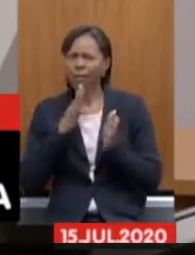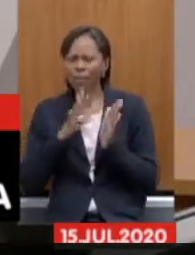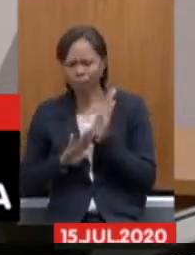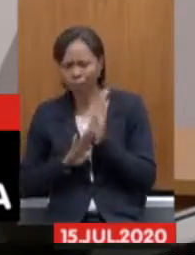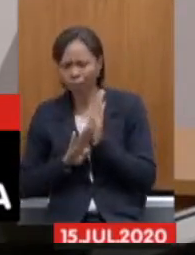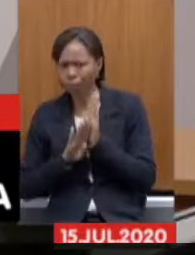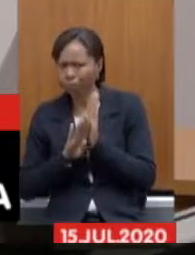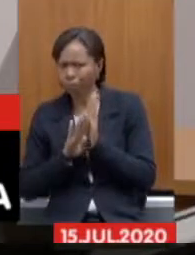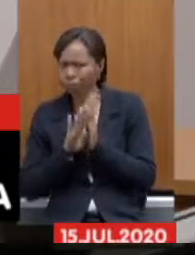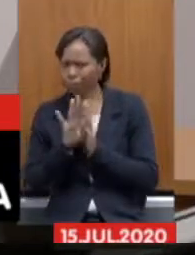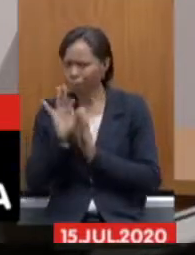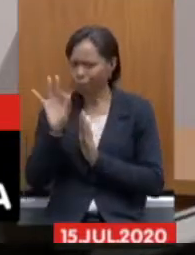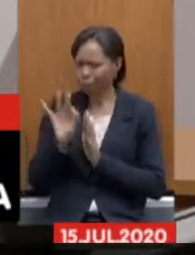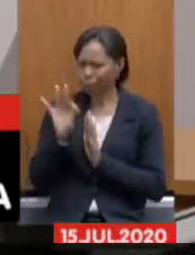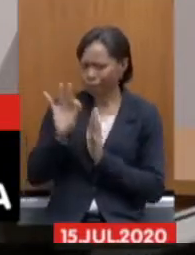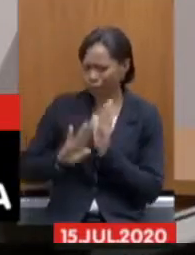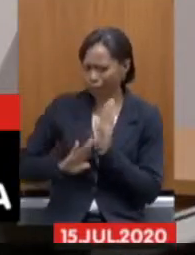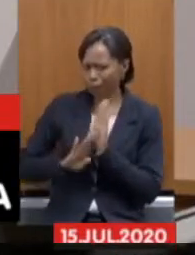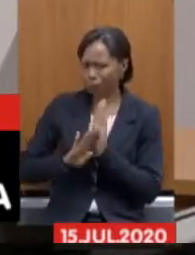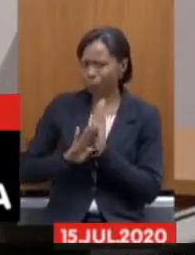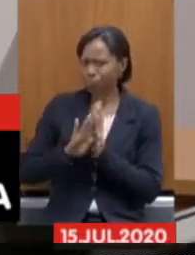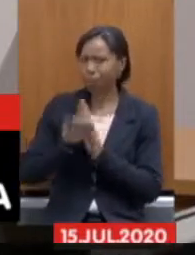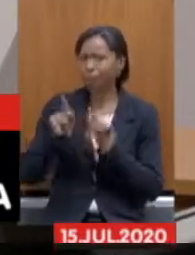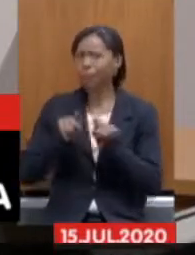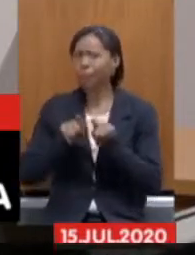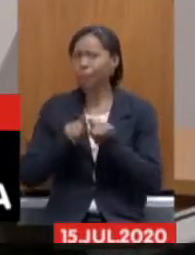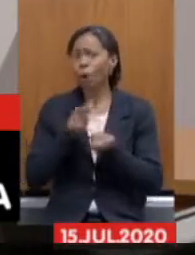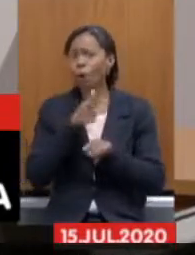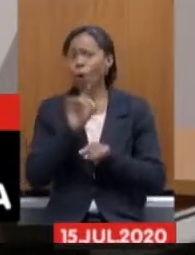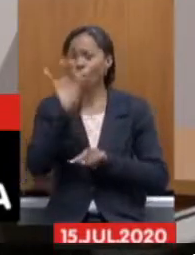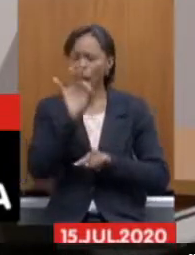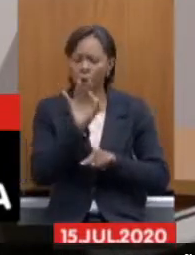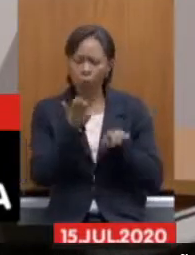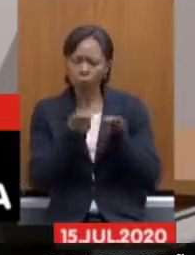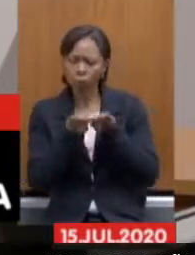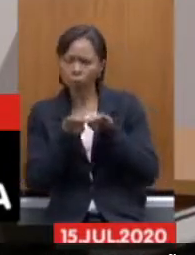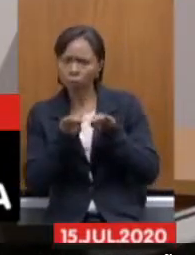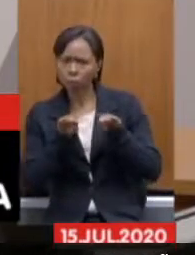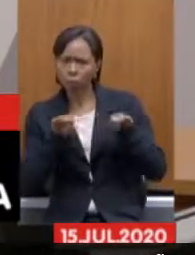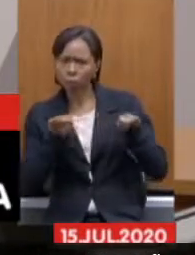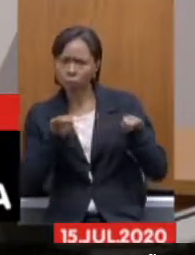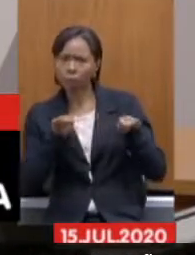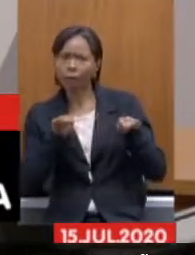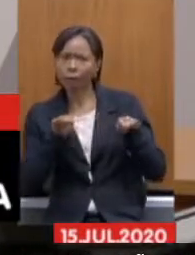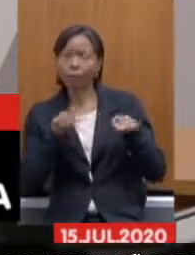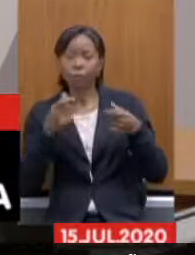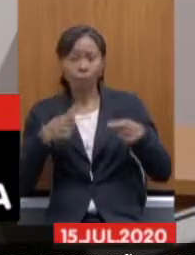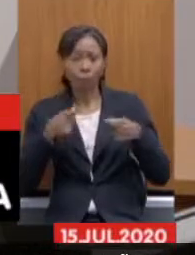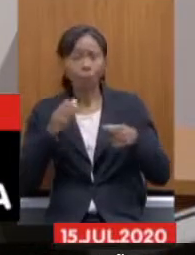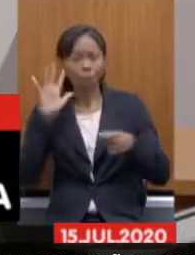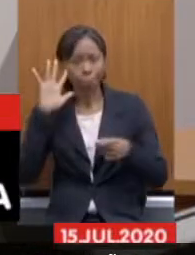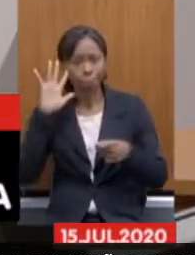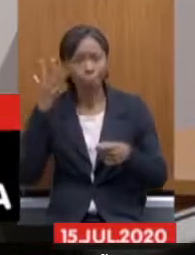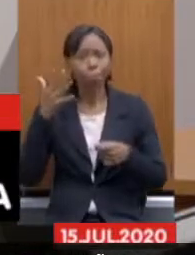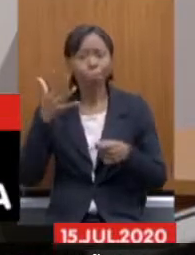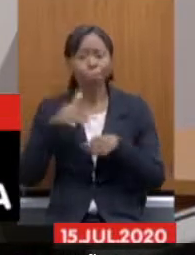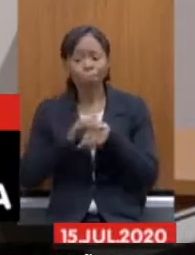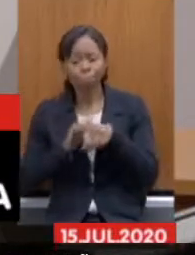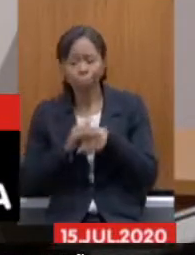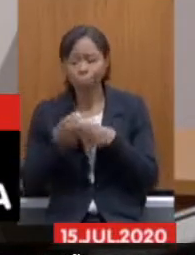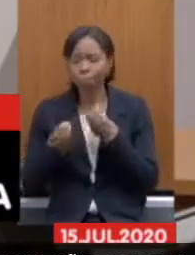da alíquota e é linear e sua discussão que devemos chegar chegar a ela